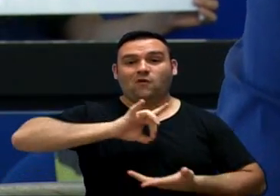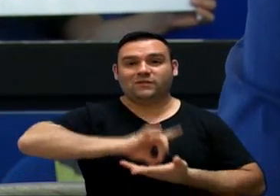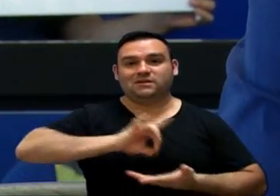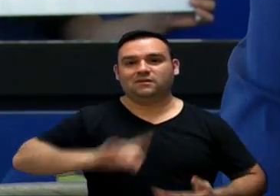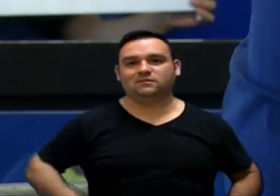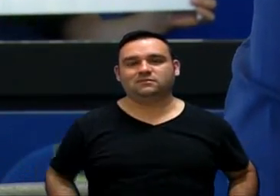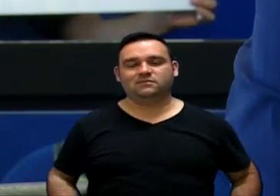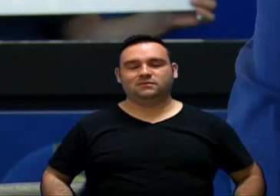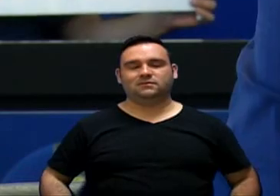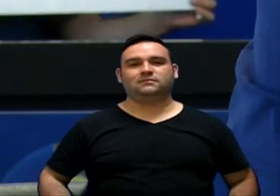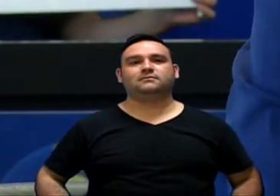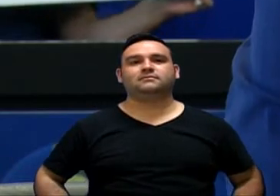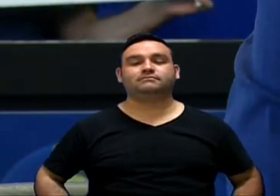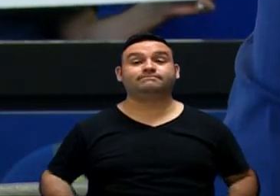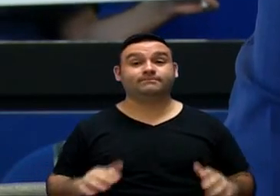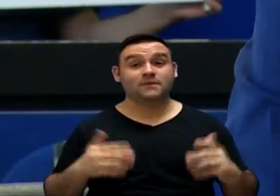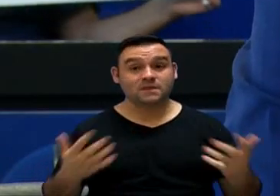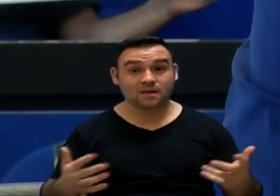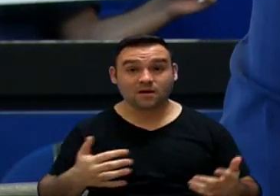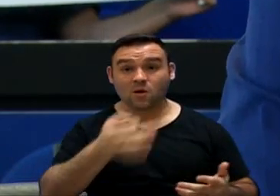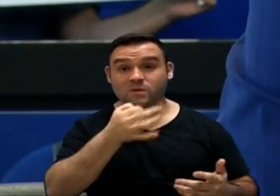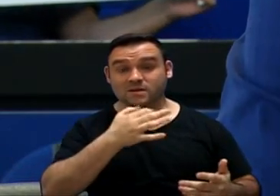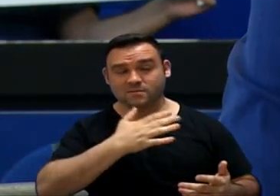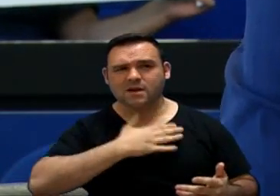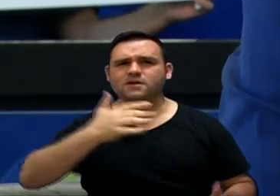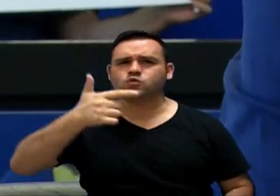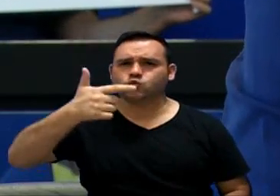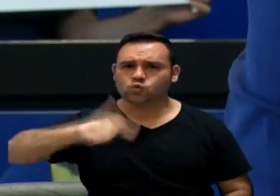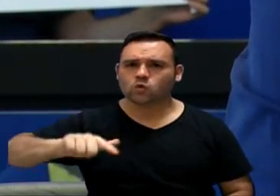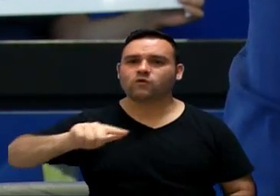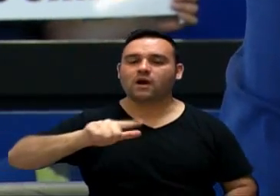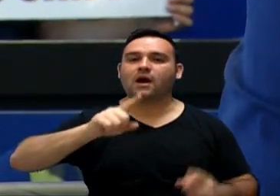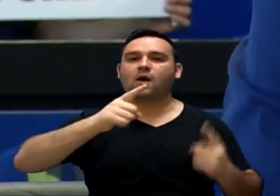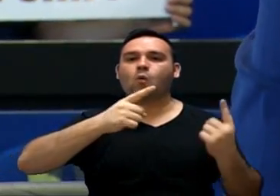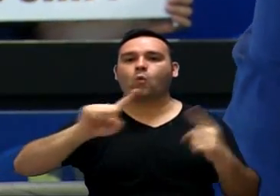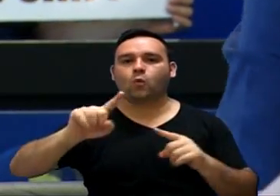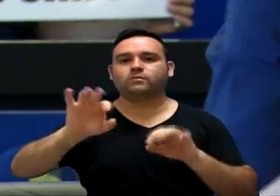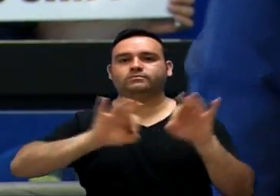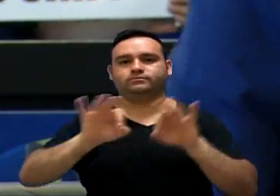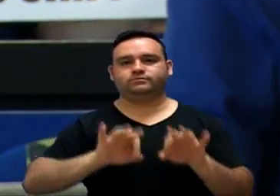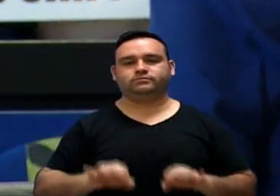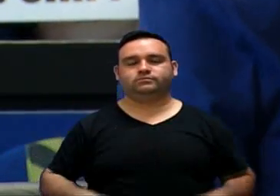oficiais. Então, o meu parecer, novamente, é contrário ao projeto.